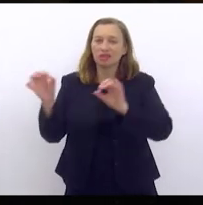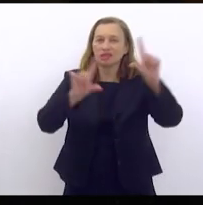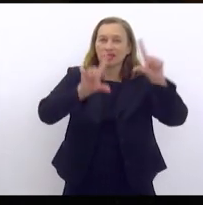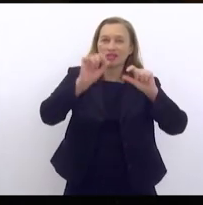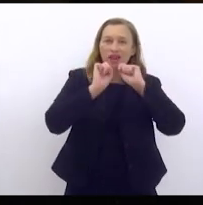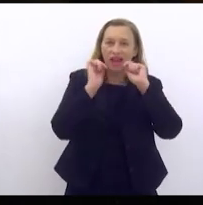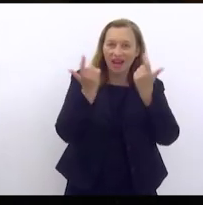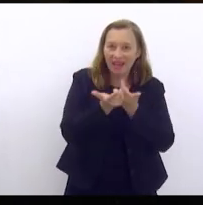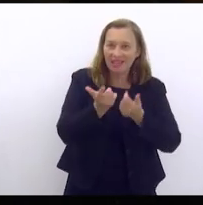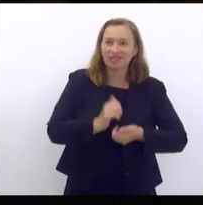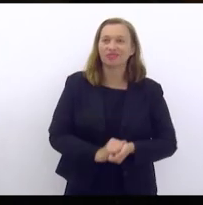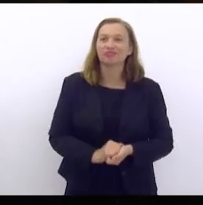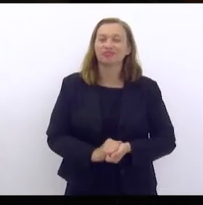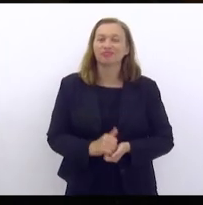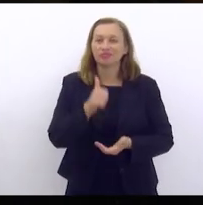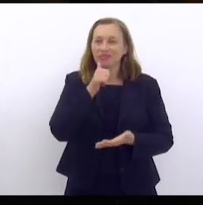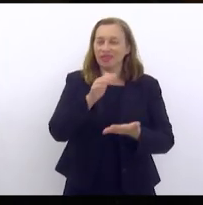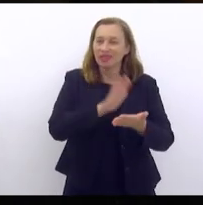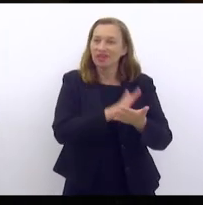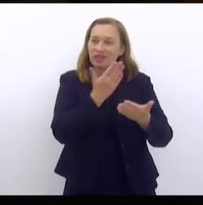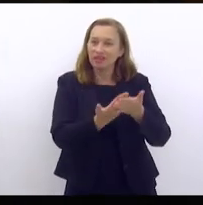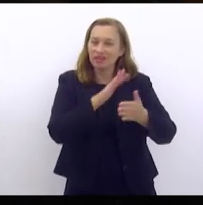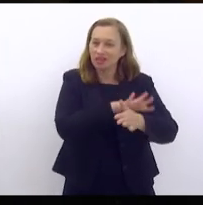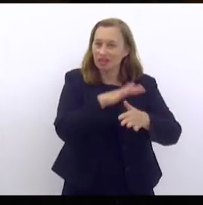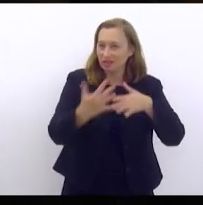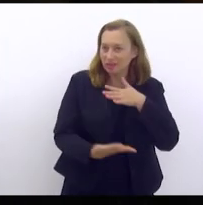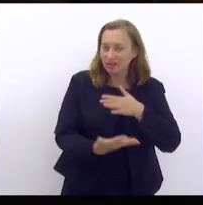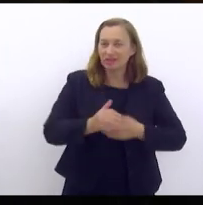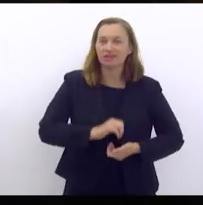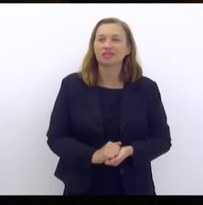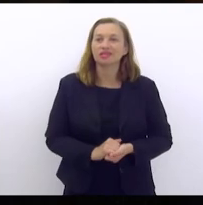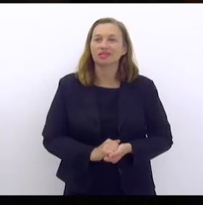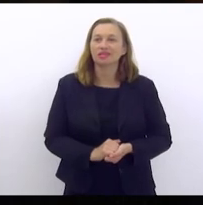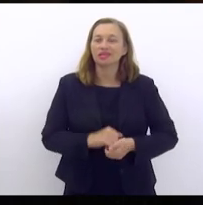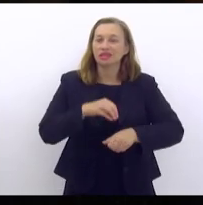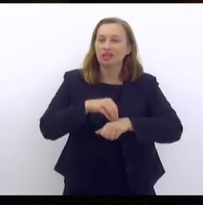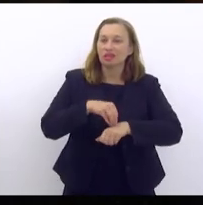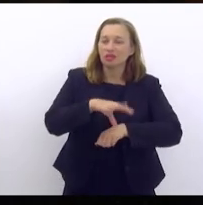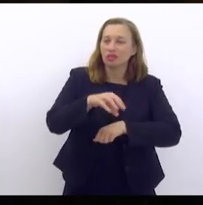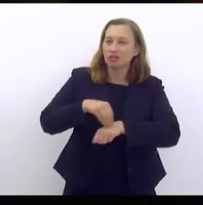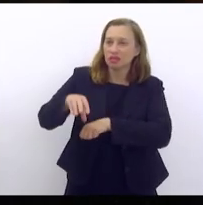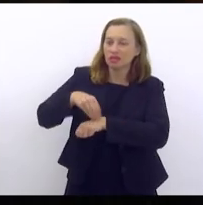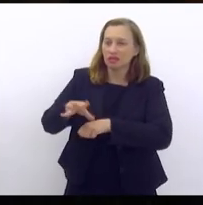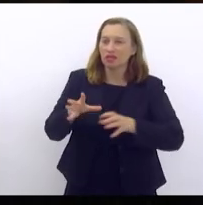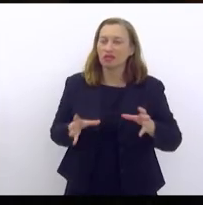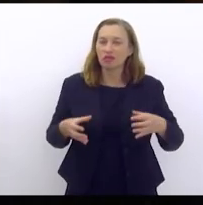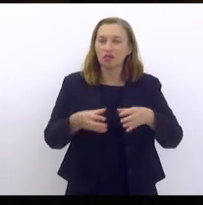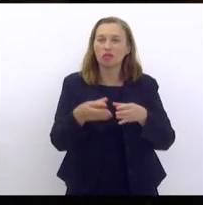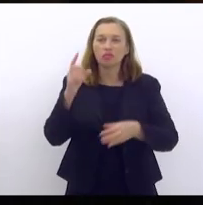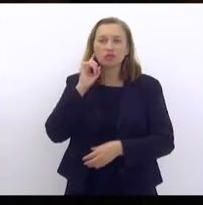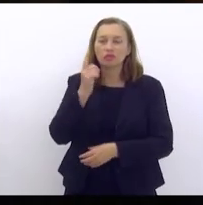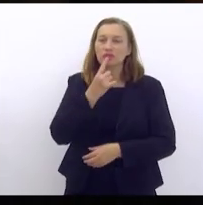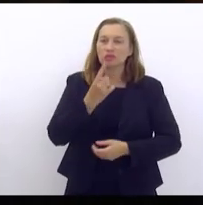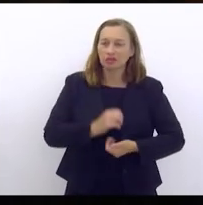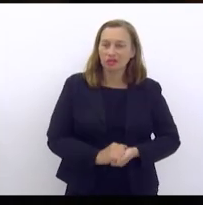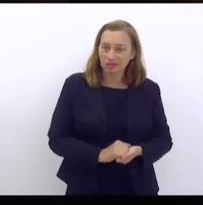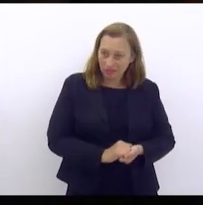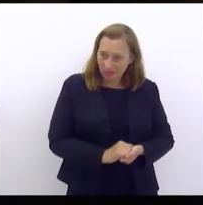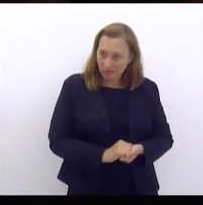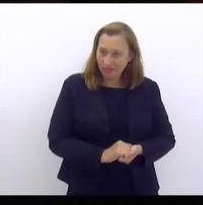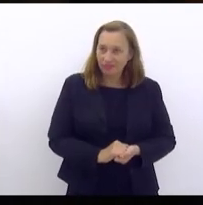Alerja, senhora intérprete da língua de Libras, que leva nossas